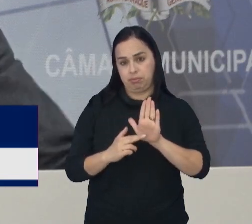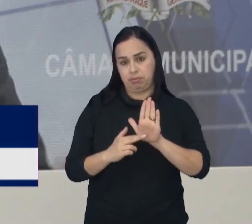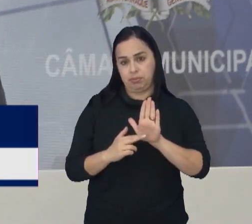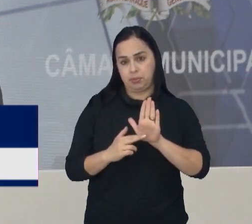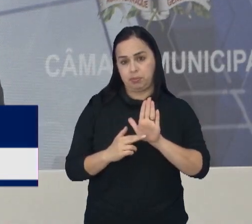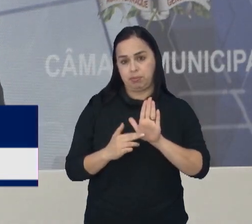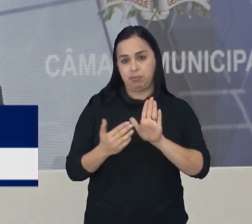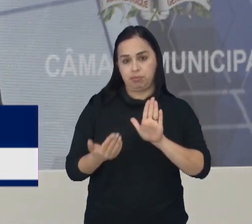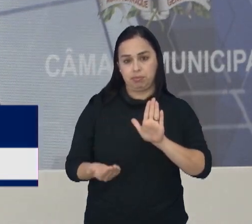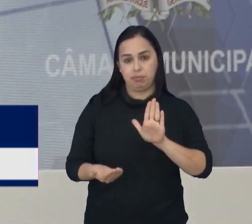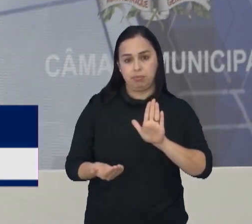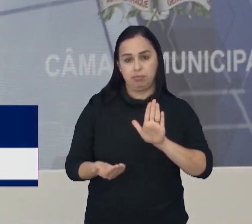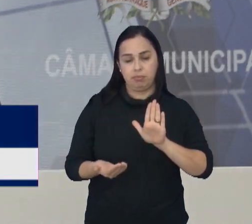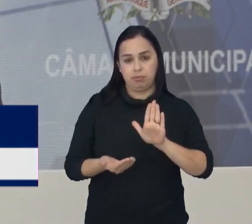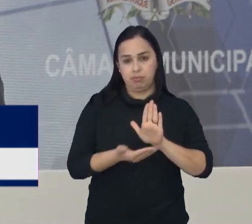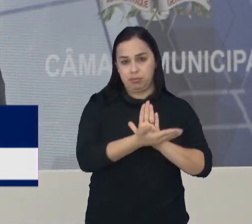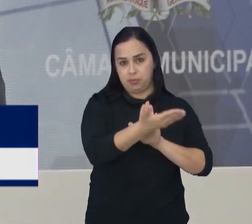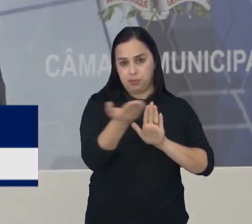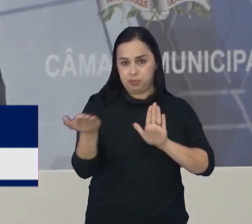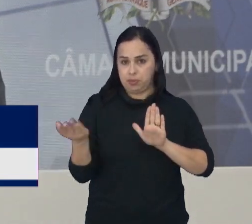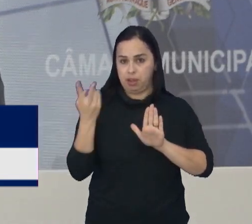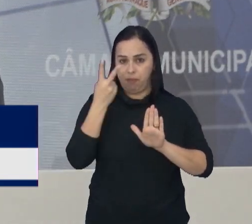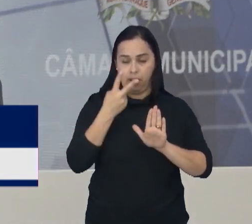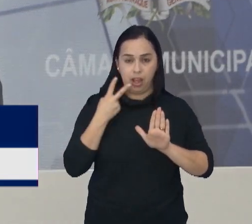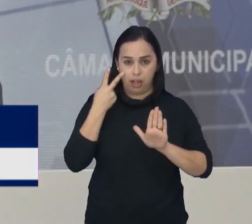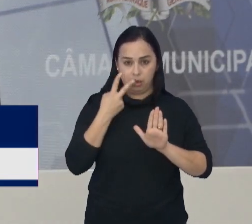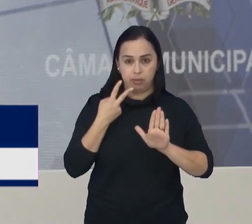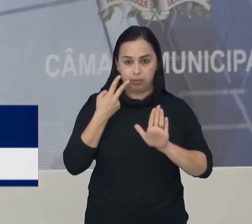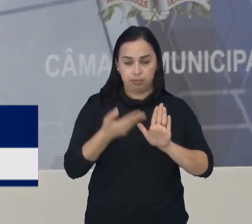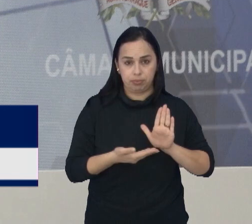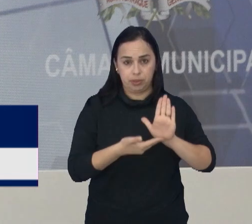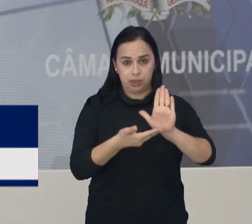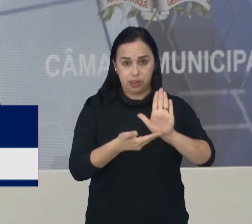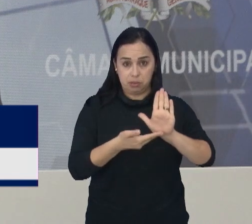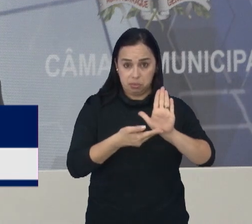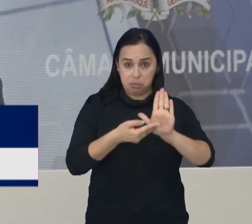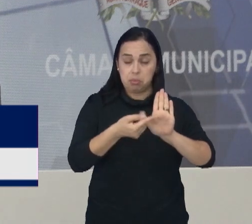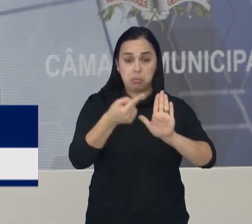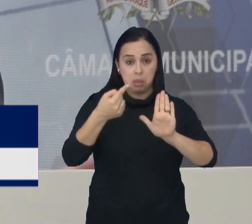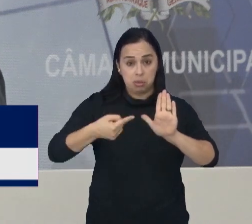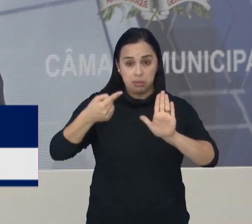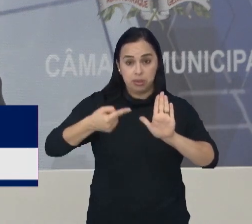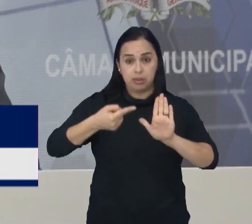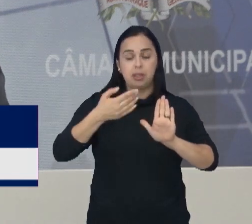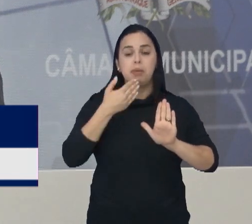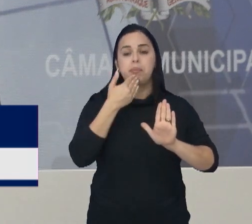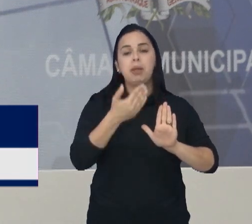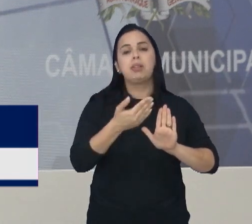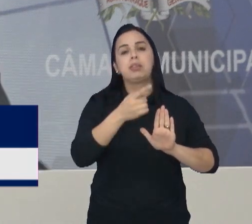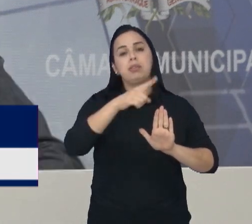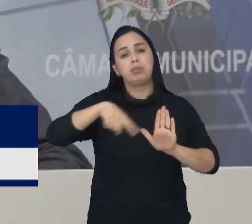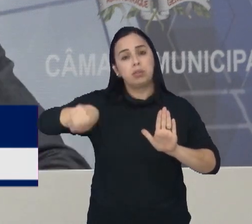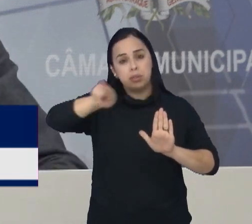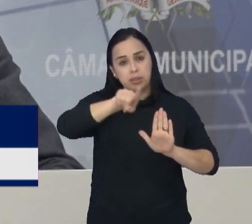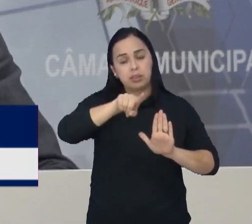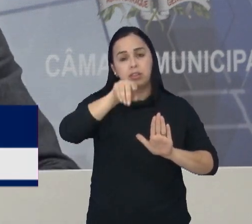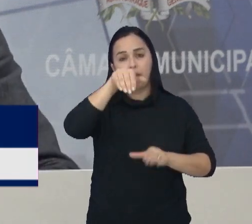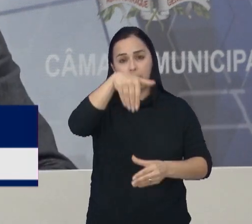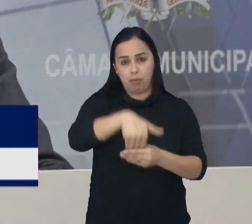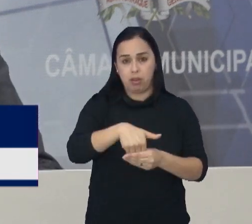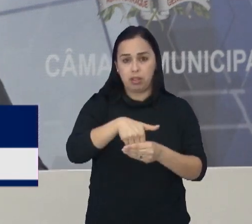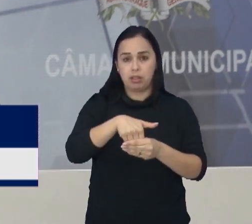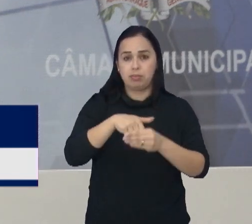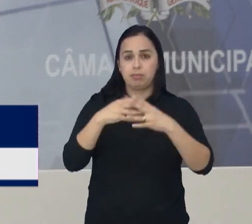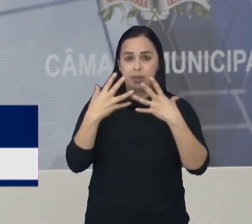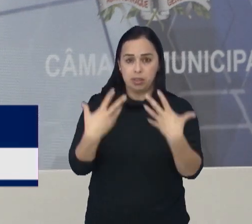né, à presença dos nobres vereadores esse projeto para apreciação e peço a todos a votação